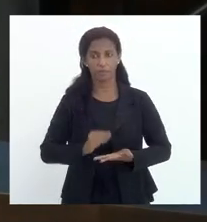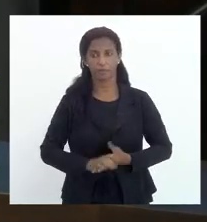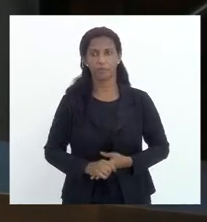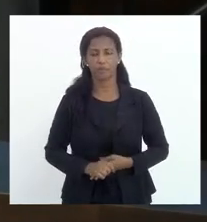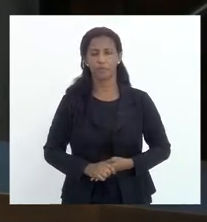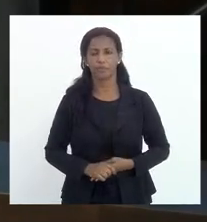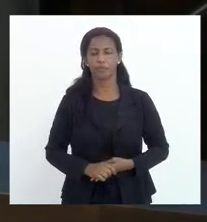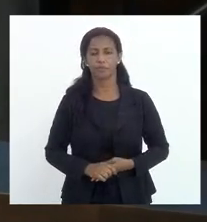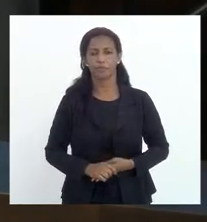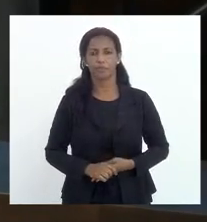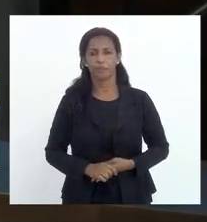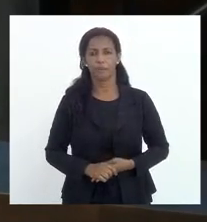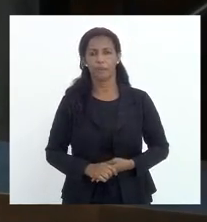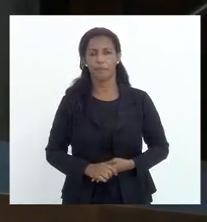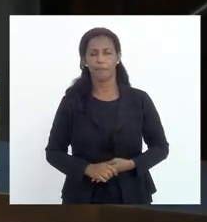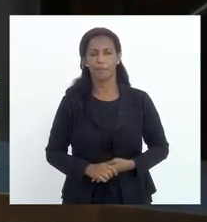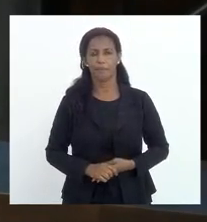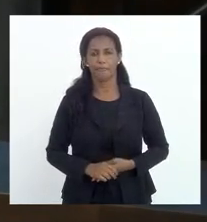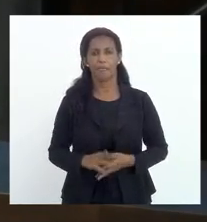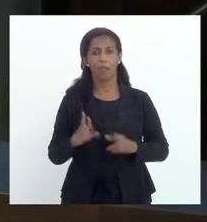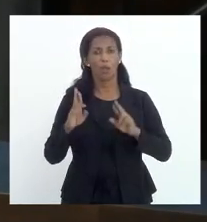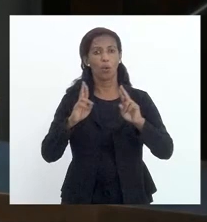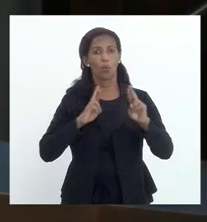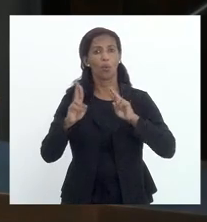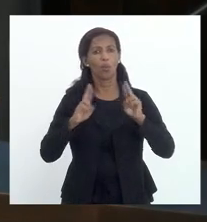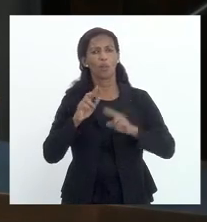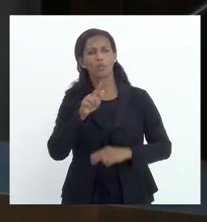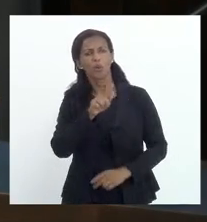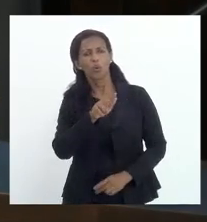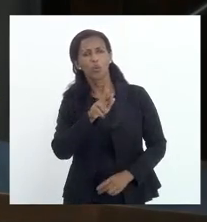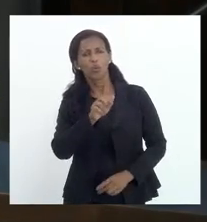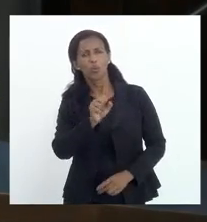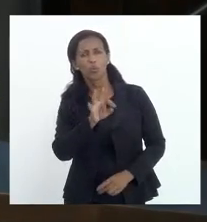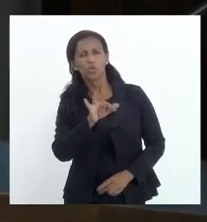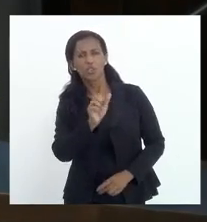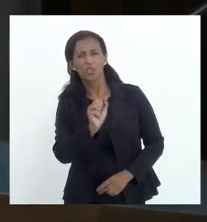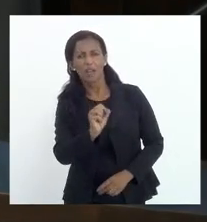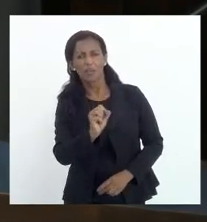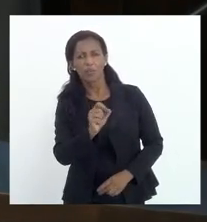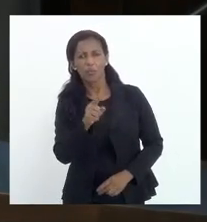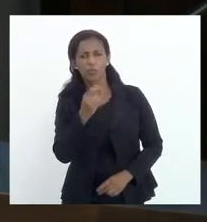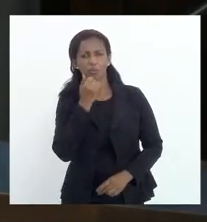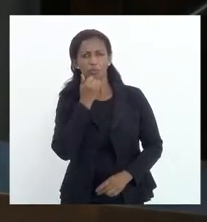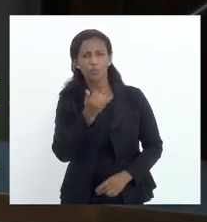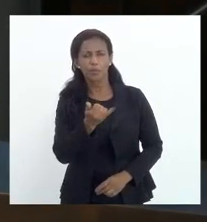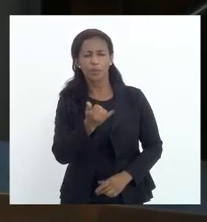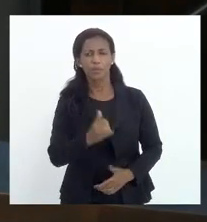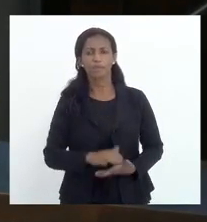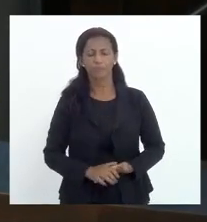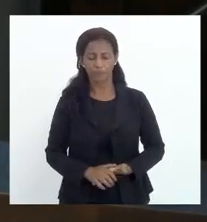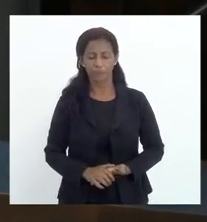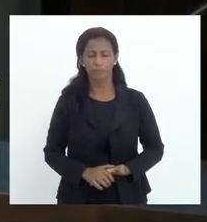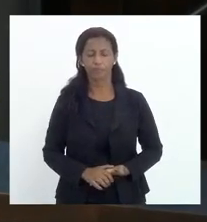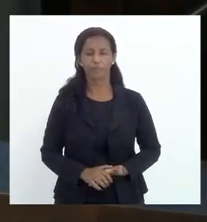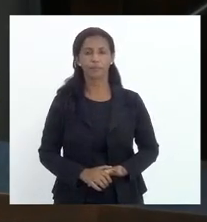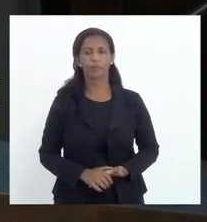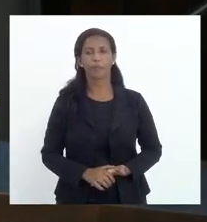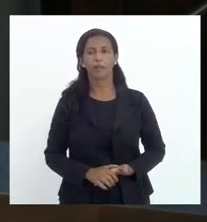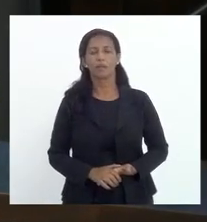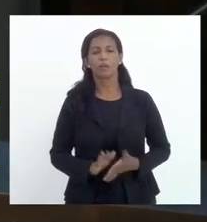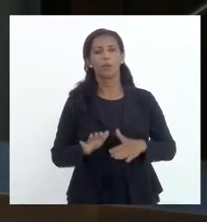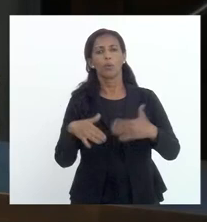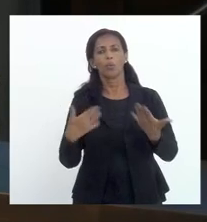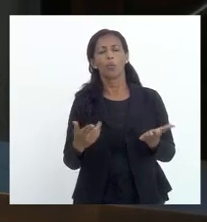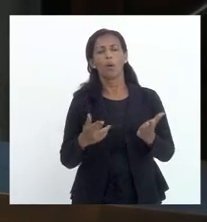a sua pergunta, com relação ao Gustavo, que falou sobre qual é a receita. É Gustavo, né? Desculpe. É Gustavo. Qual